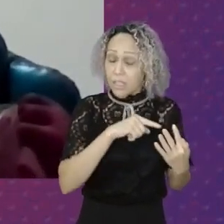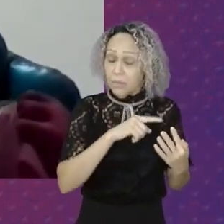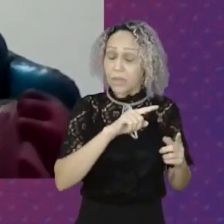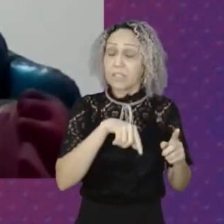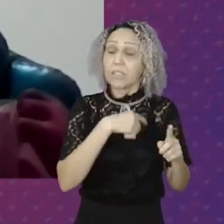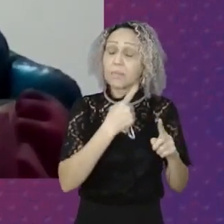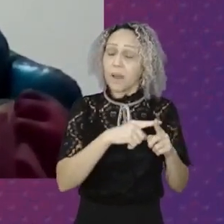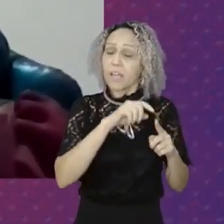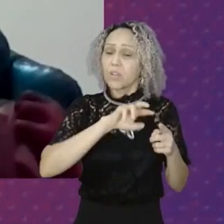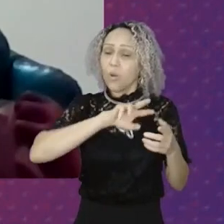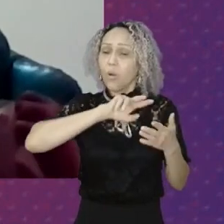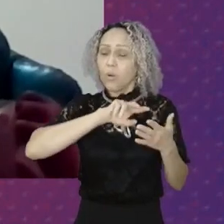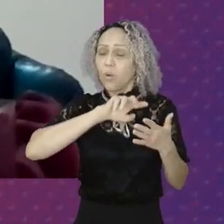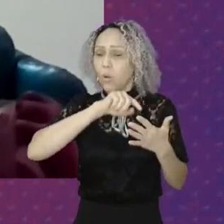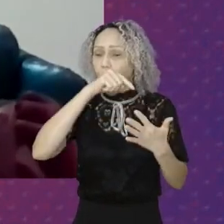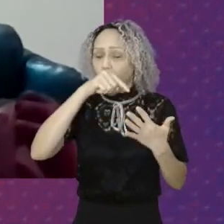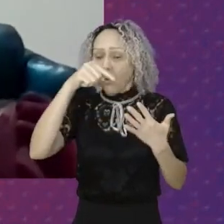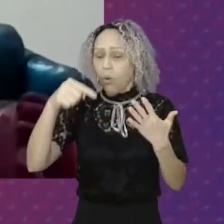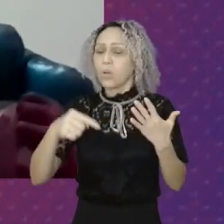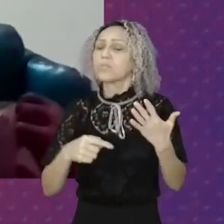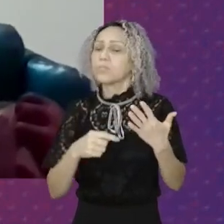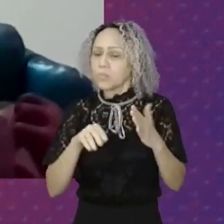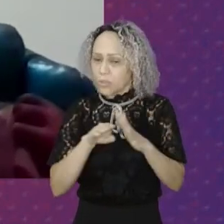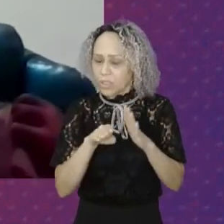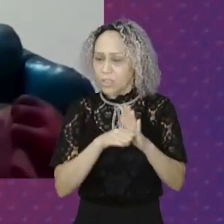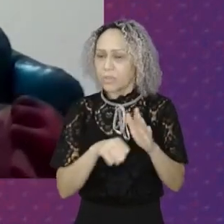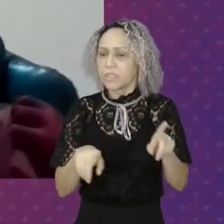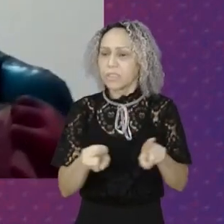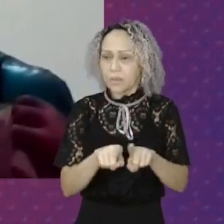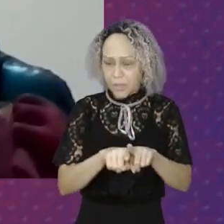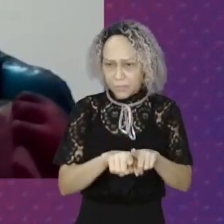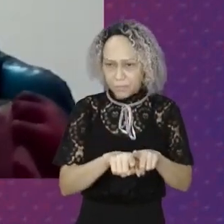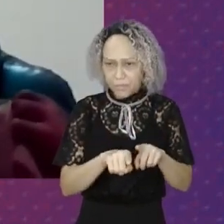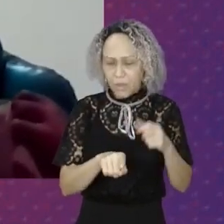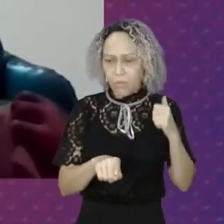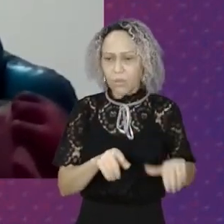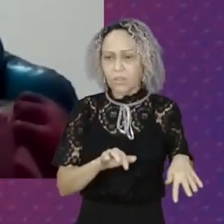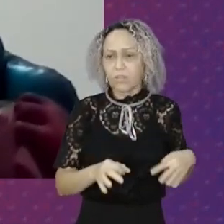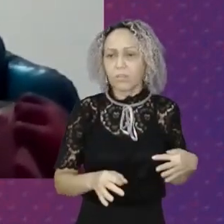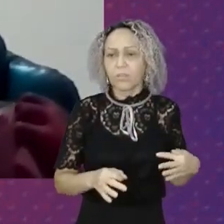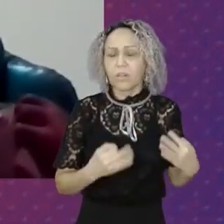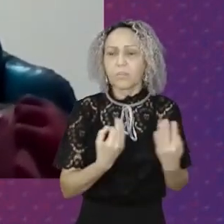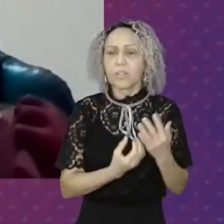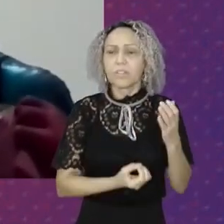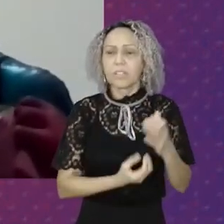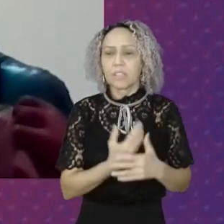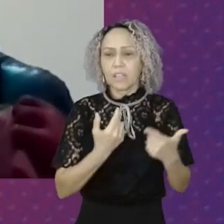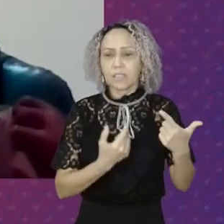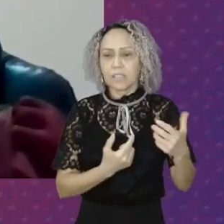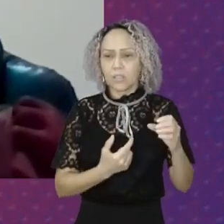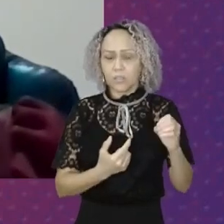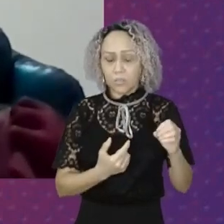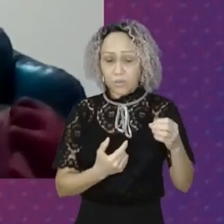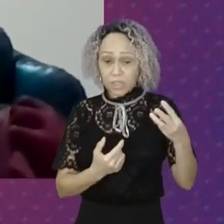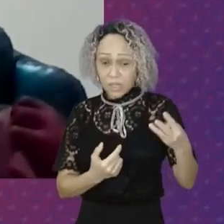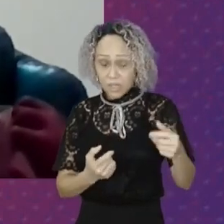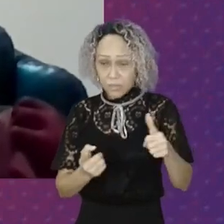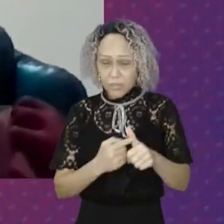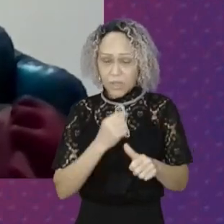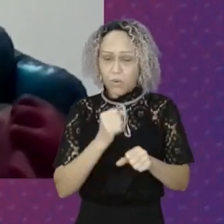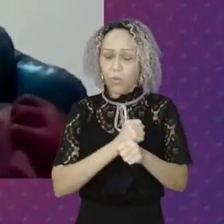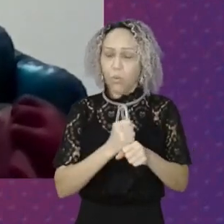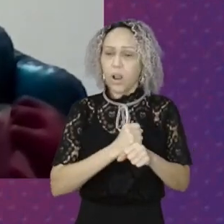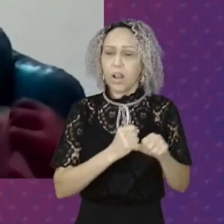renda. Então, o programa Bolsa Família, ele foi criado em 2003, no primeiro ano de gestão do nosso